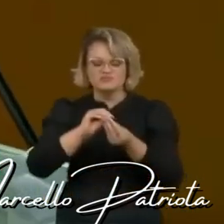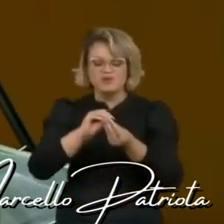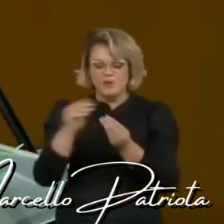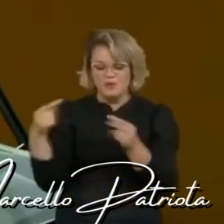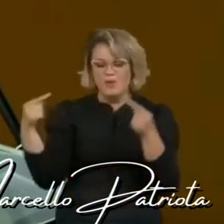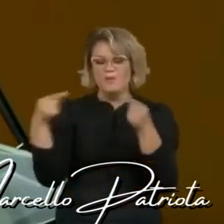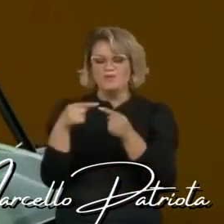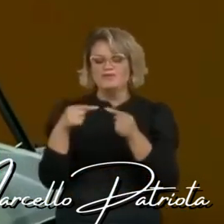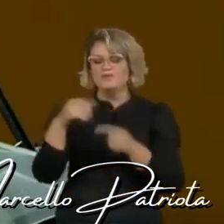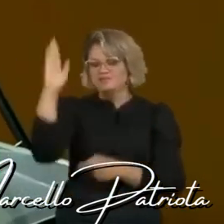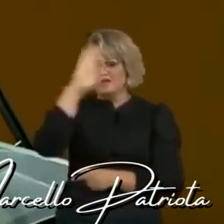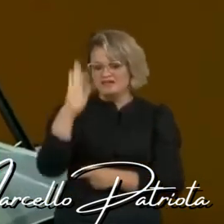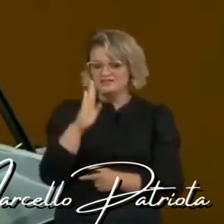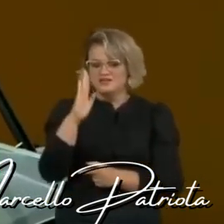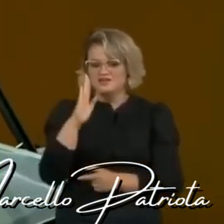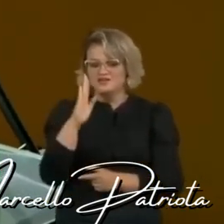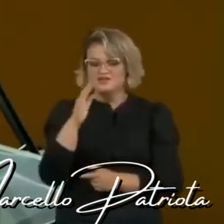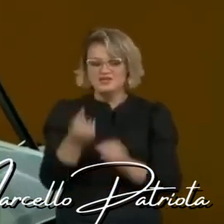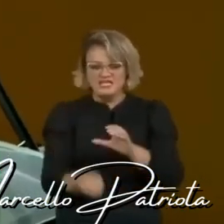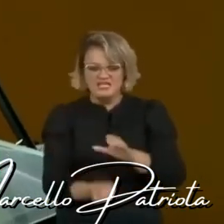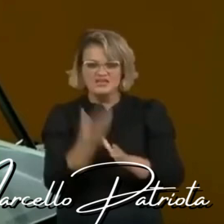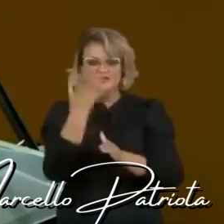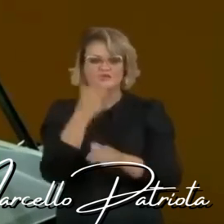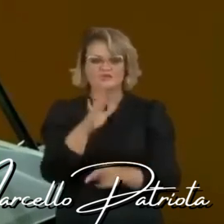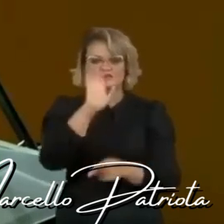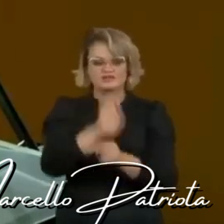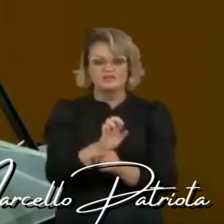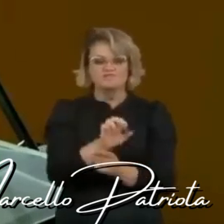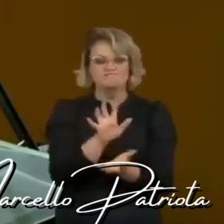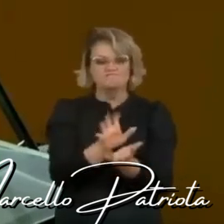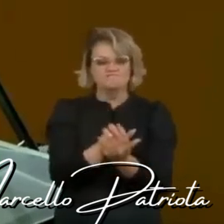Brasil criado por Pernambuco.